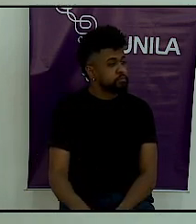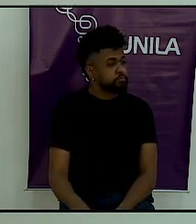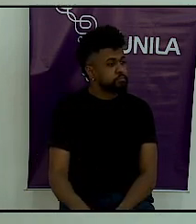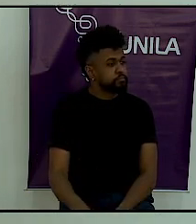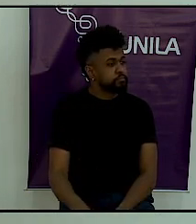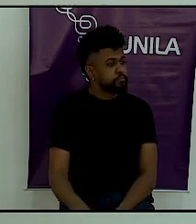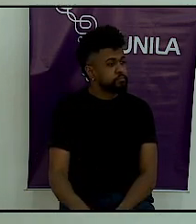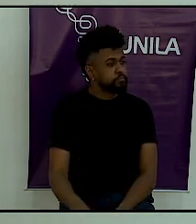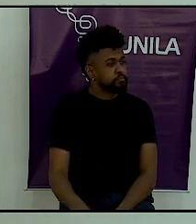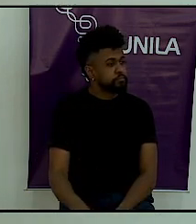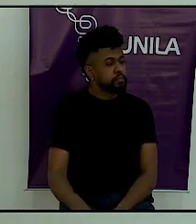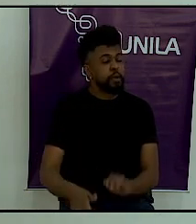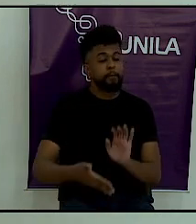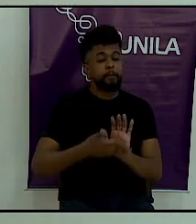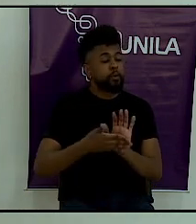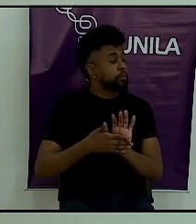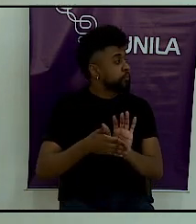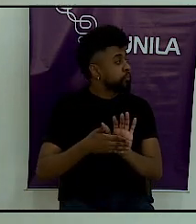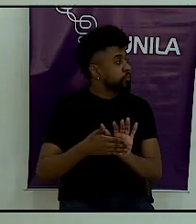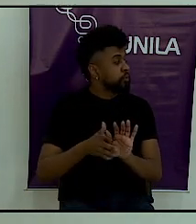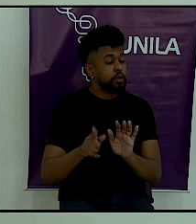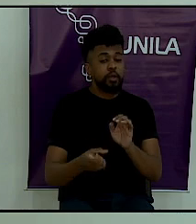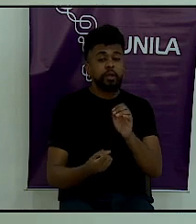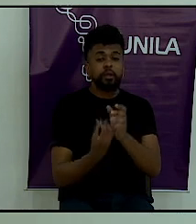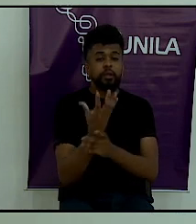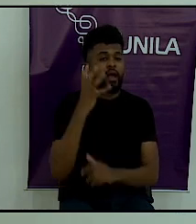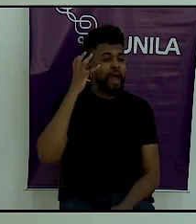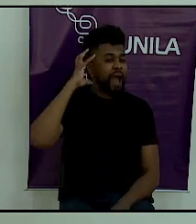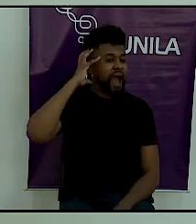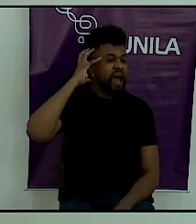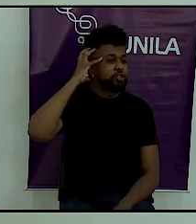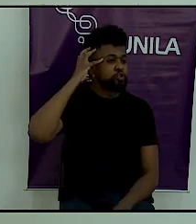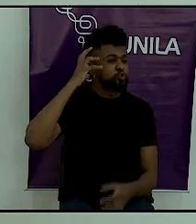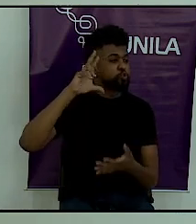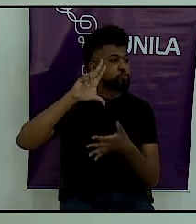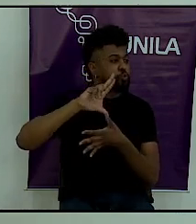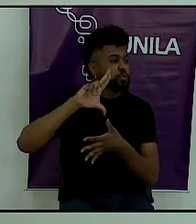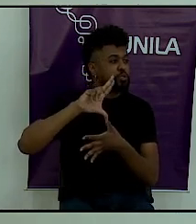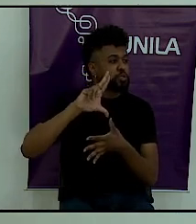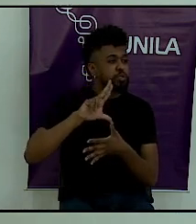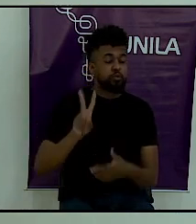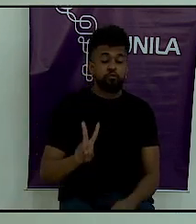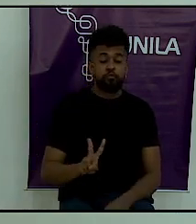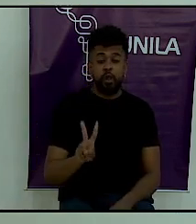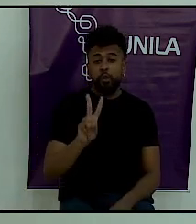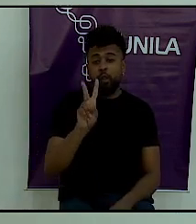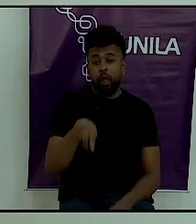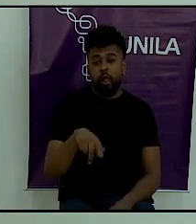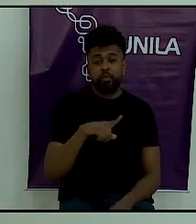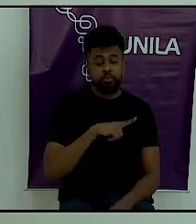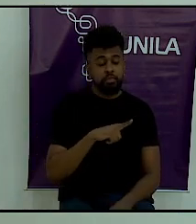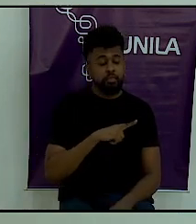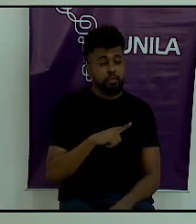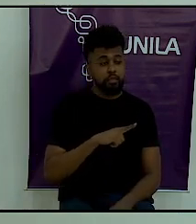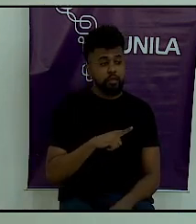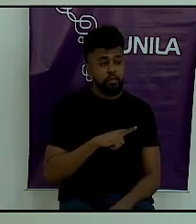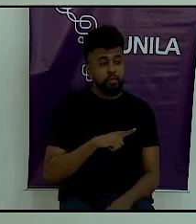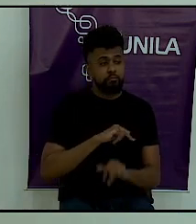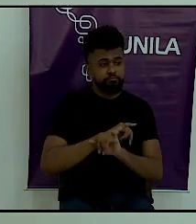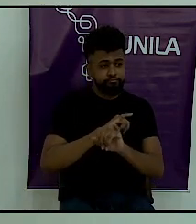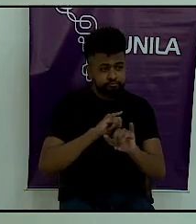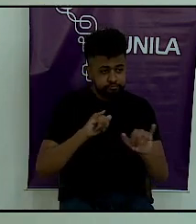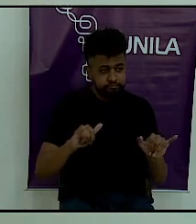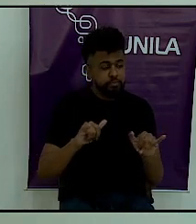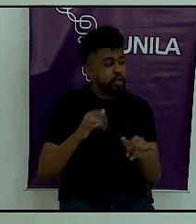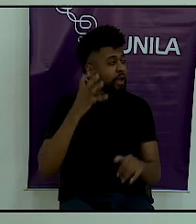Não. Então a proposta é a criação de uma rádio Unila. Então o valor seria para ter um meio de divulgação, uma